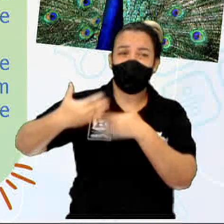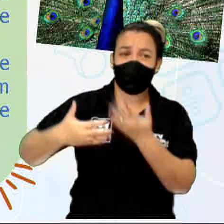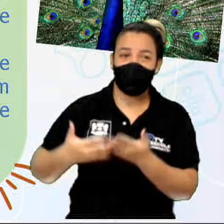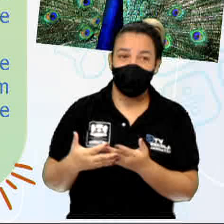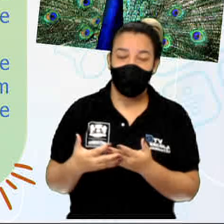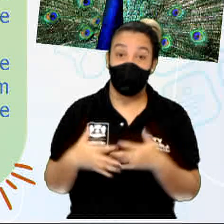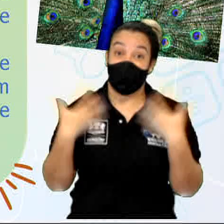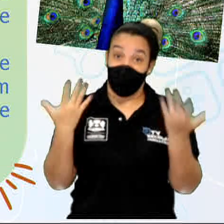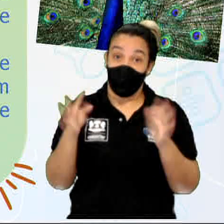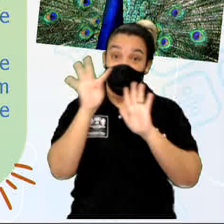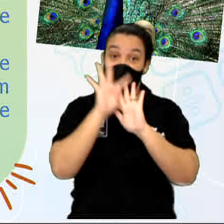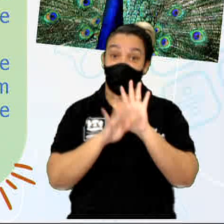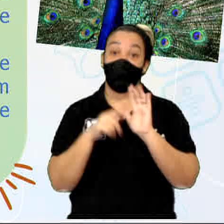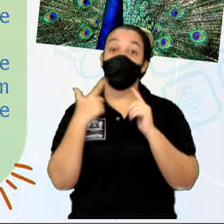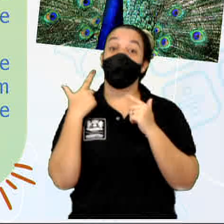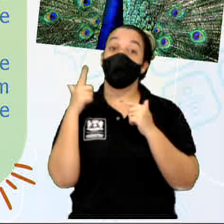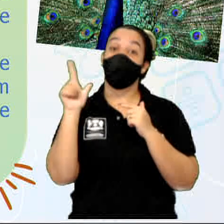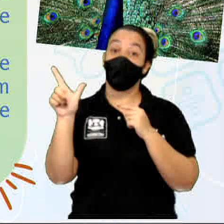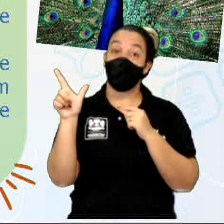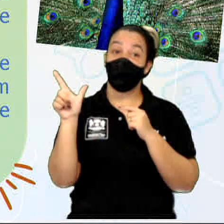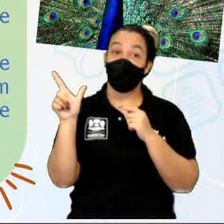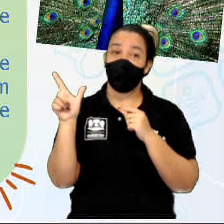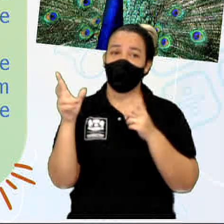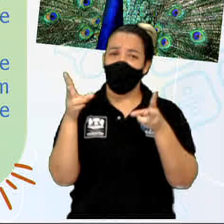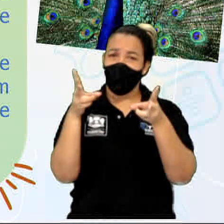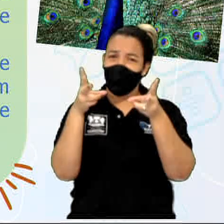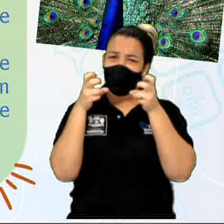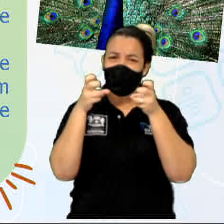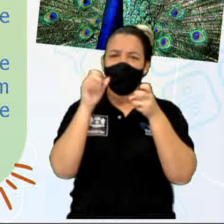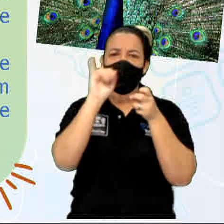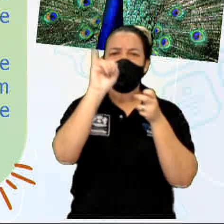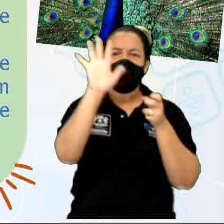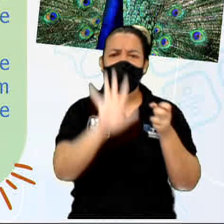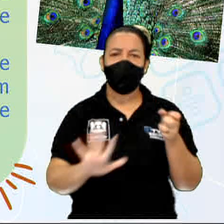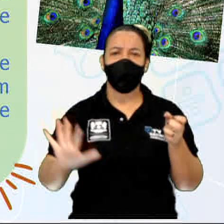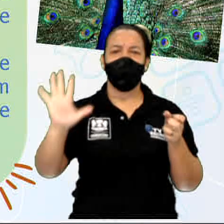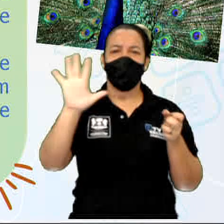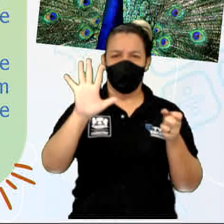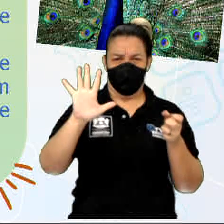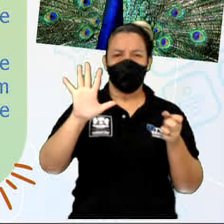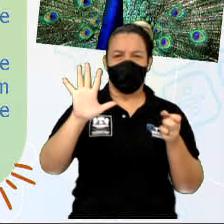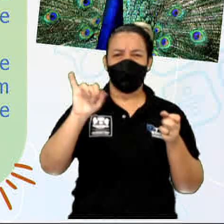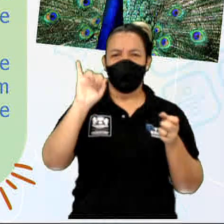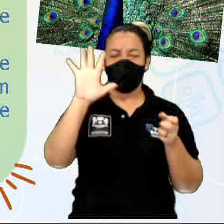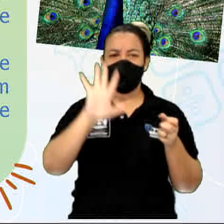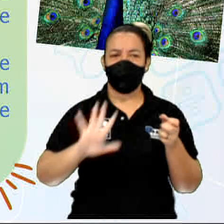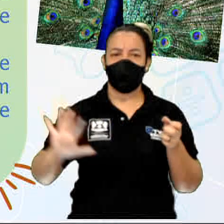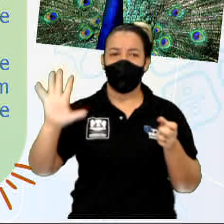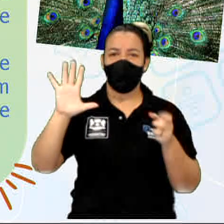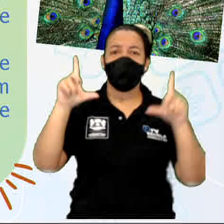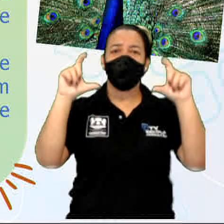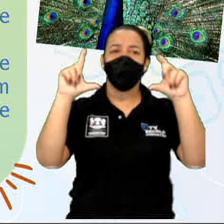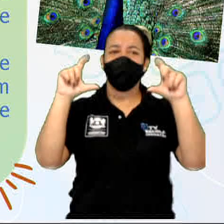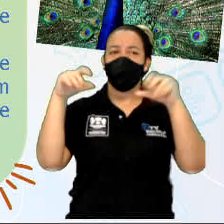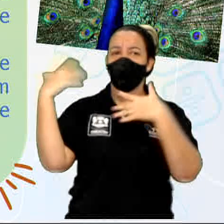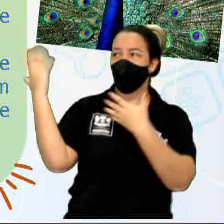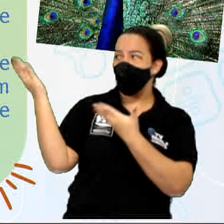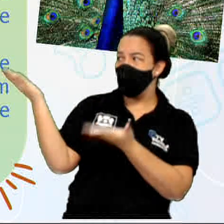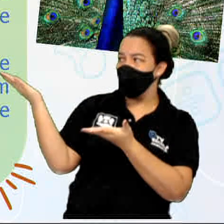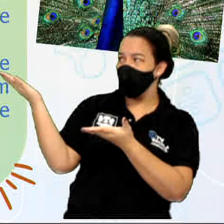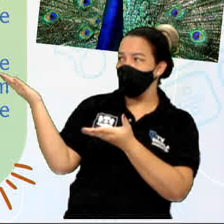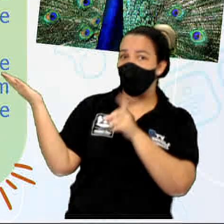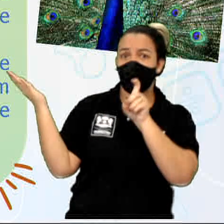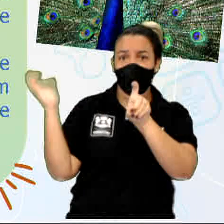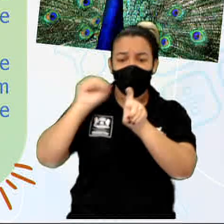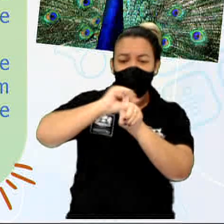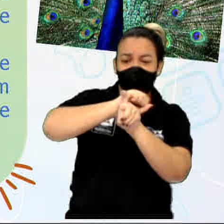De olho no texto. Percebam a questão da imagem, a linguagem não verbal. Nós vemos pavão. E a partir